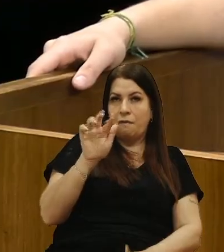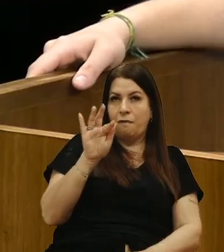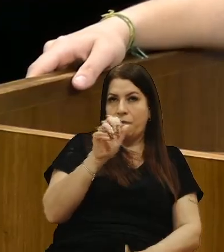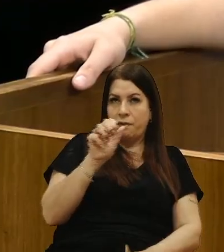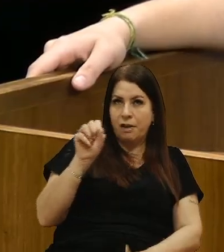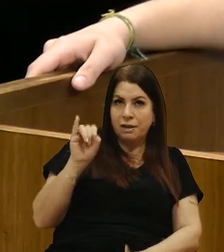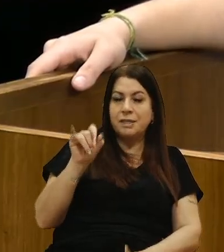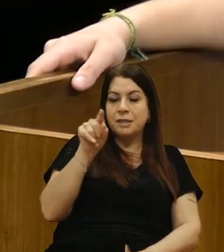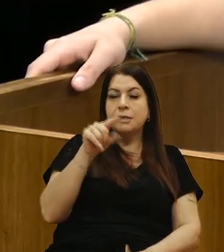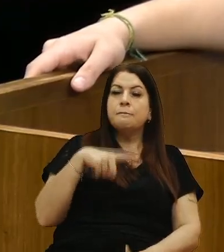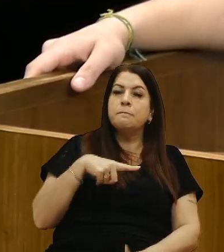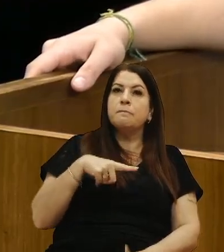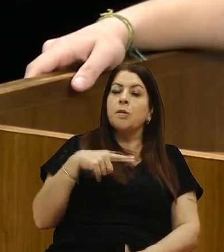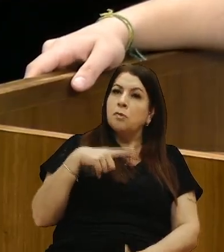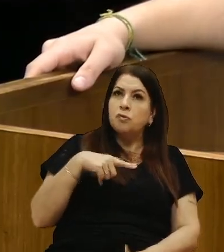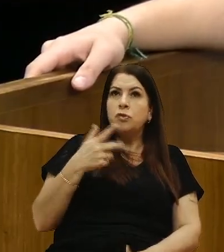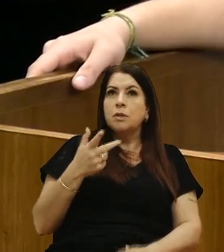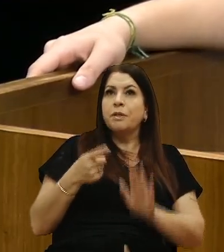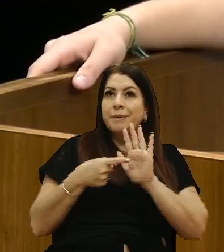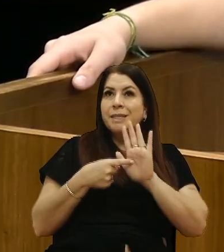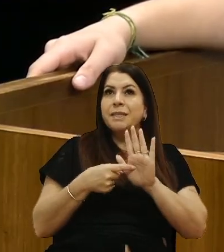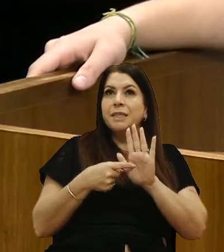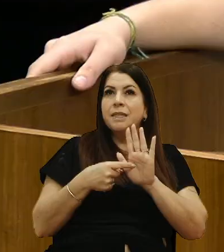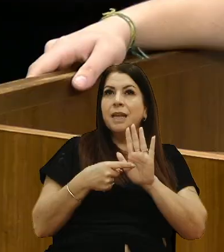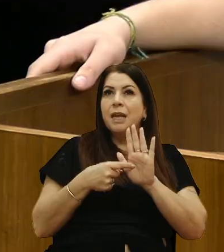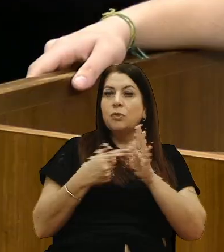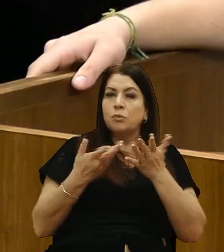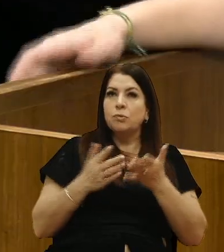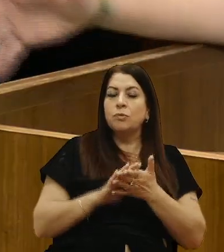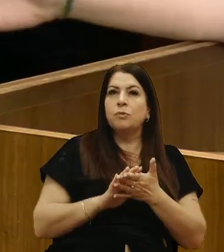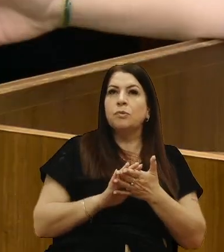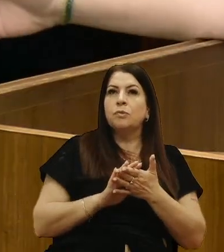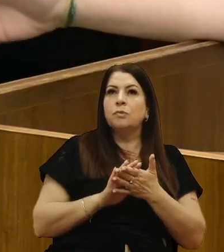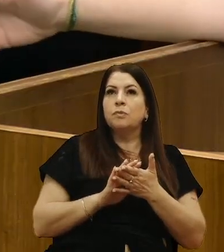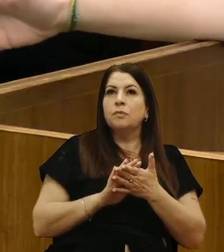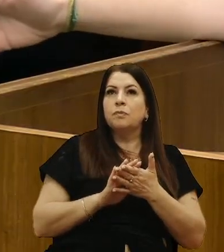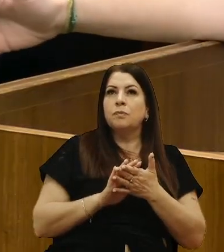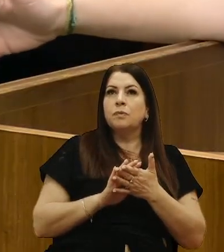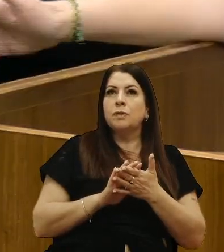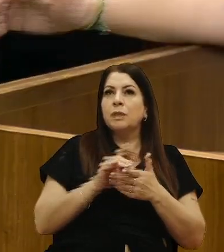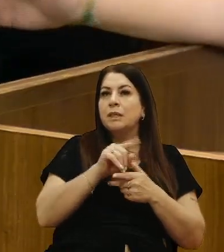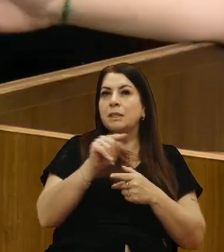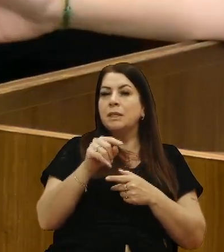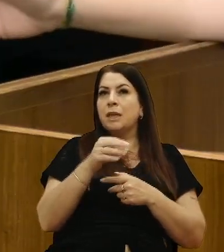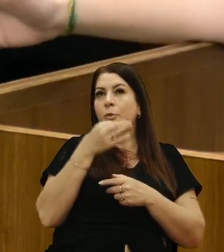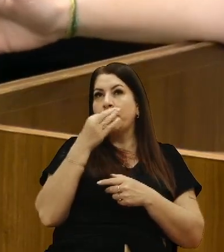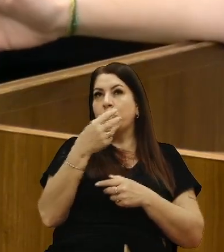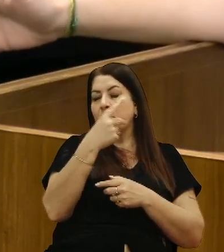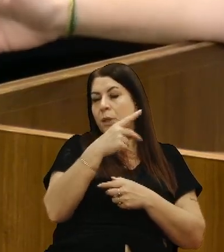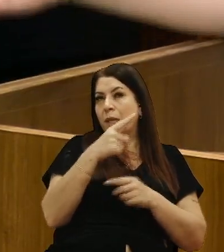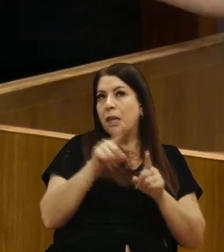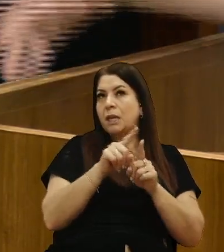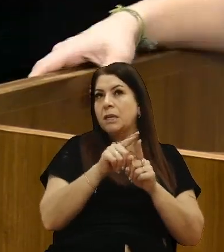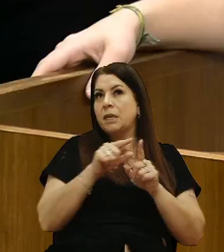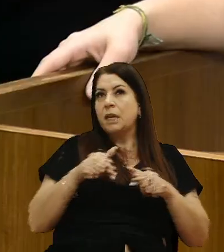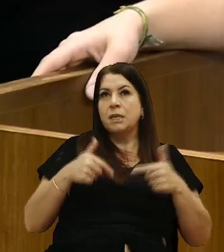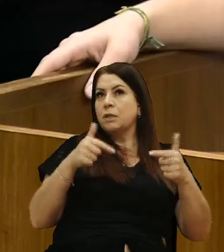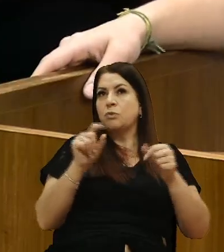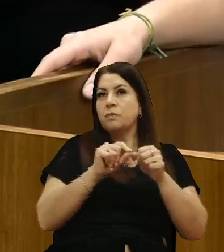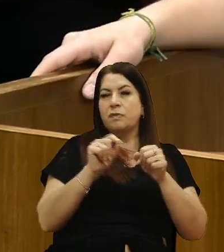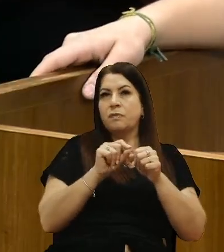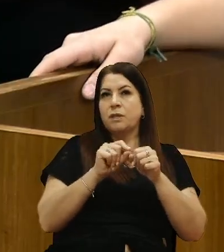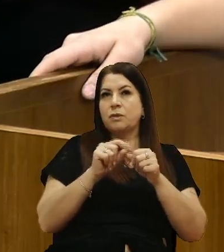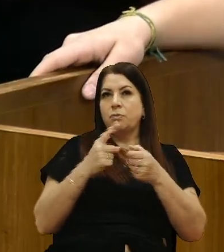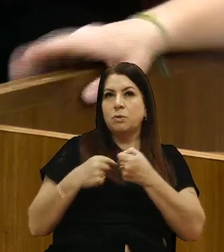que o Galafassi teria apresentado e externalizado que, na concepção dele, essa ação não deveria ser feita pelo